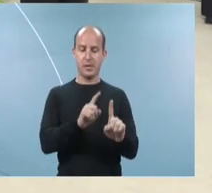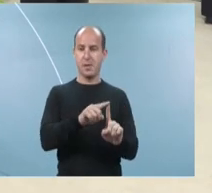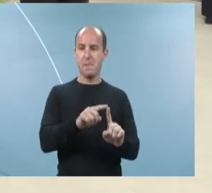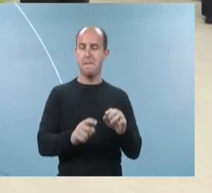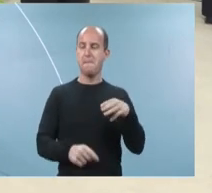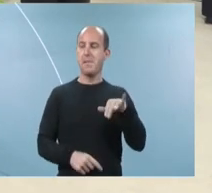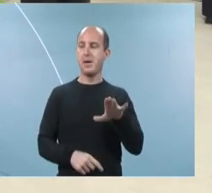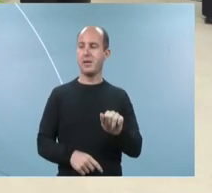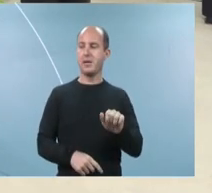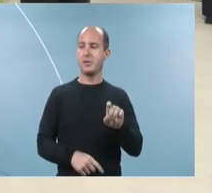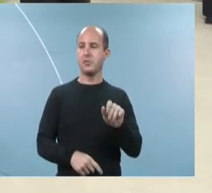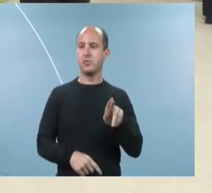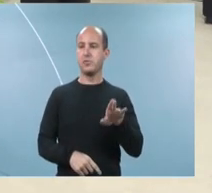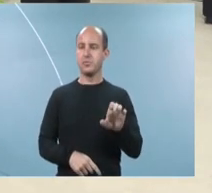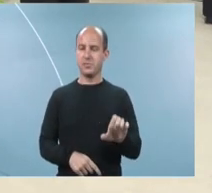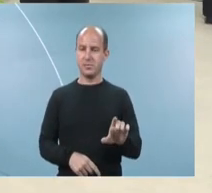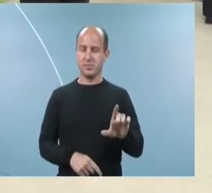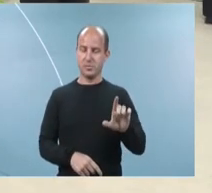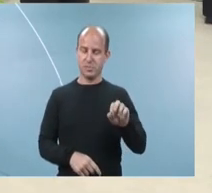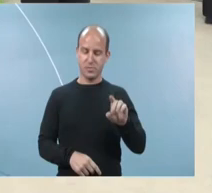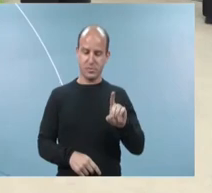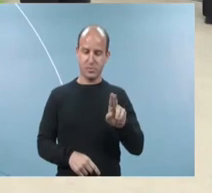Lima.